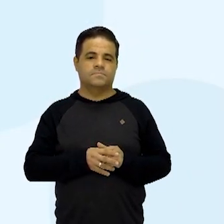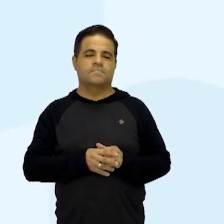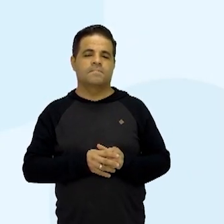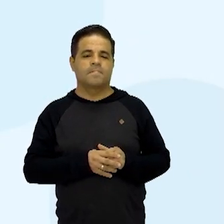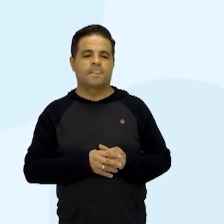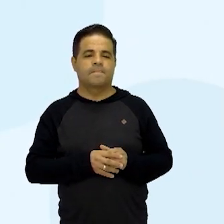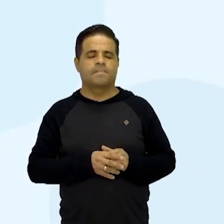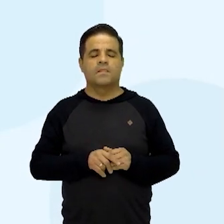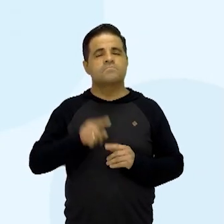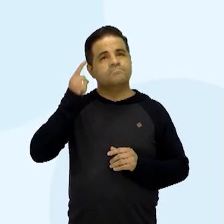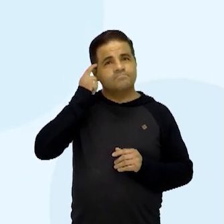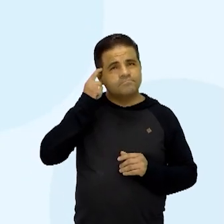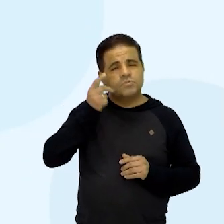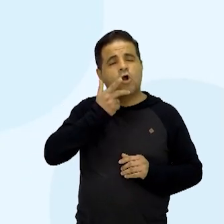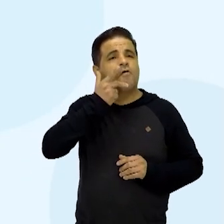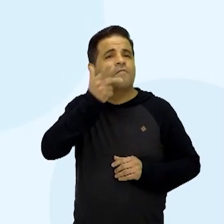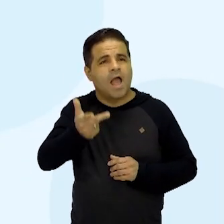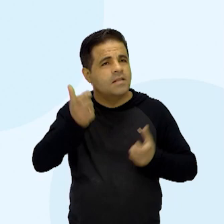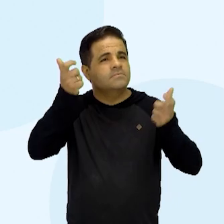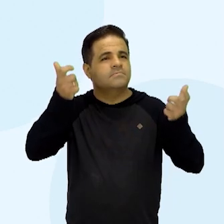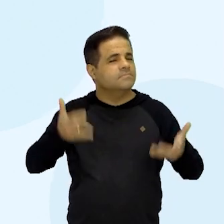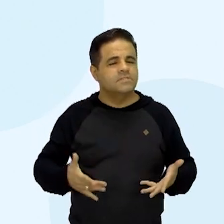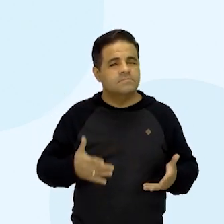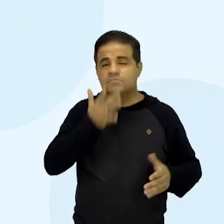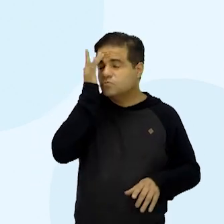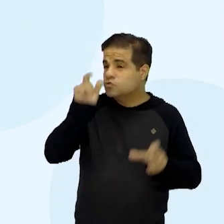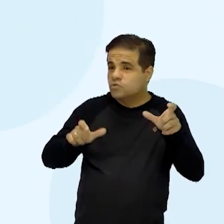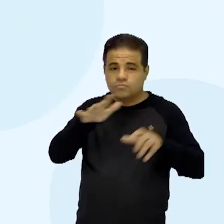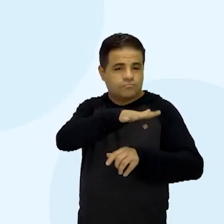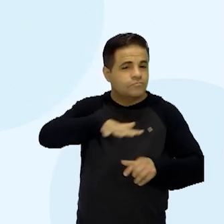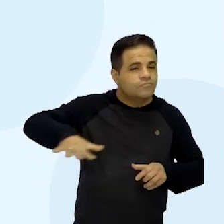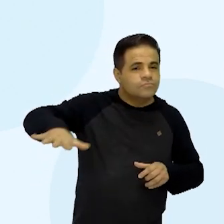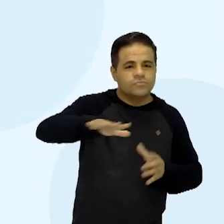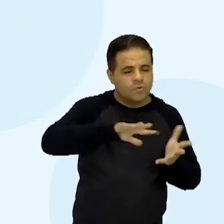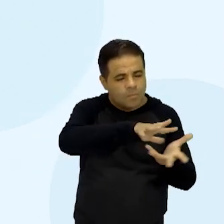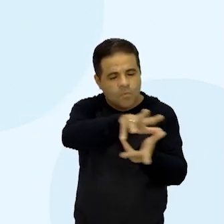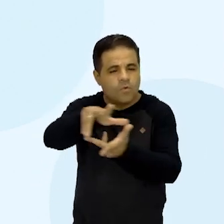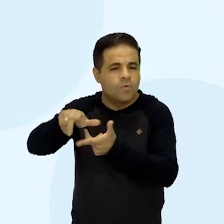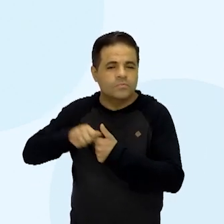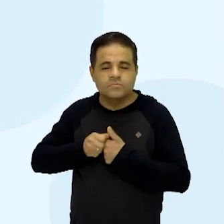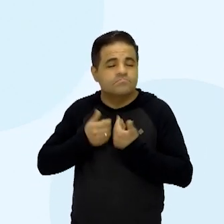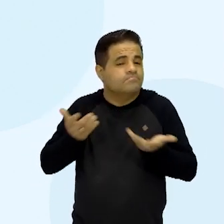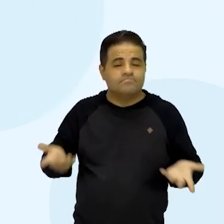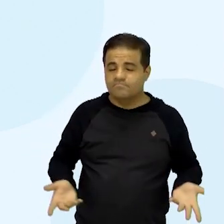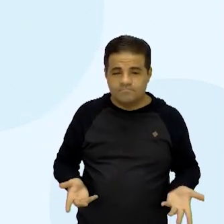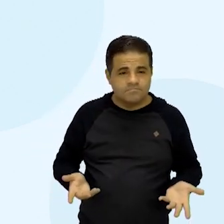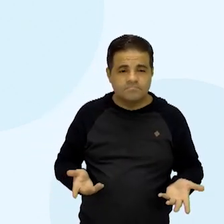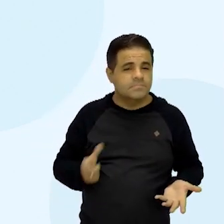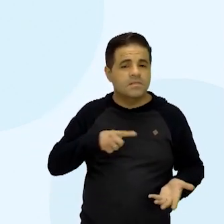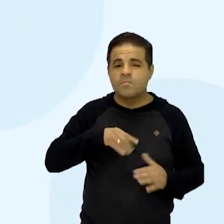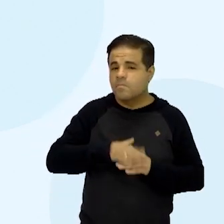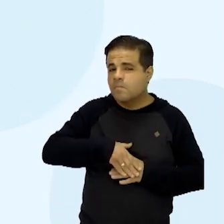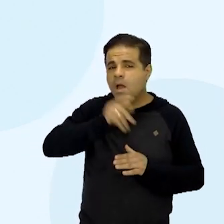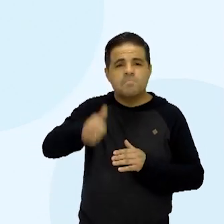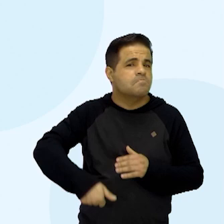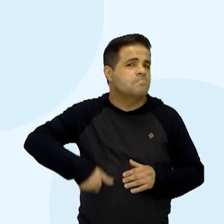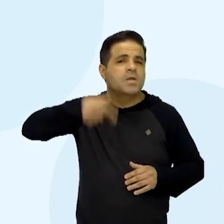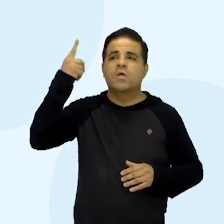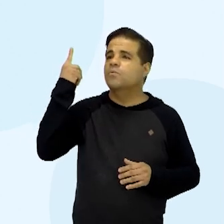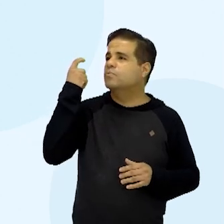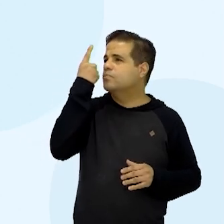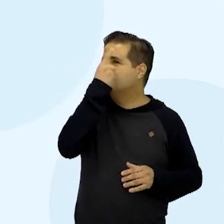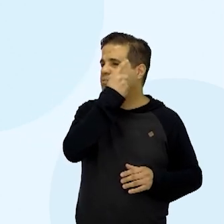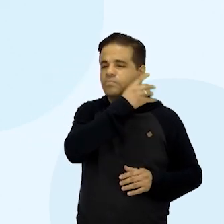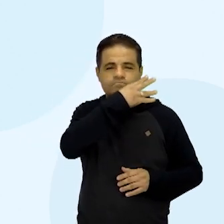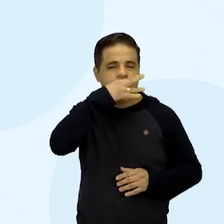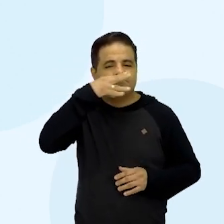world, who has the best perfumes? Quando nós falamos sobre as pessoas ao redor do mundo, quem tem os melhores perfumes? A